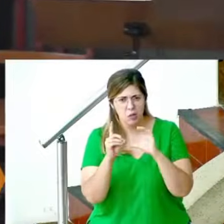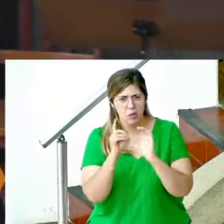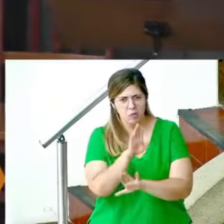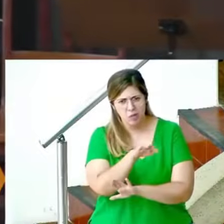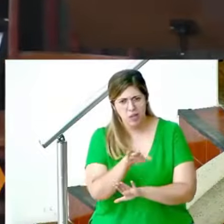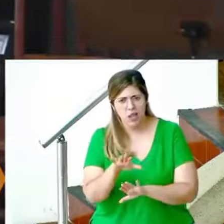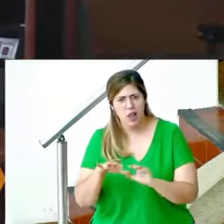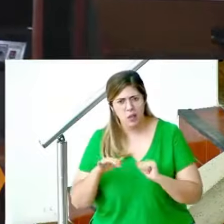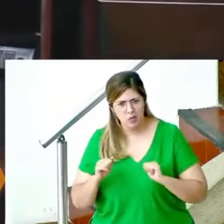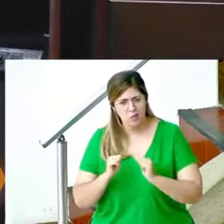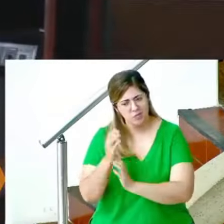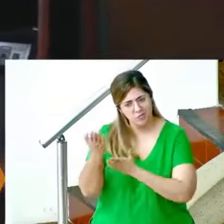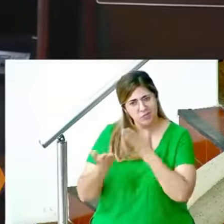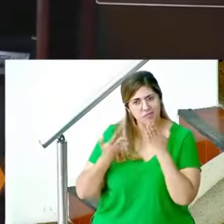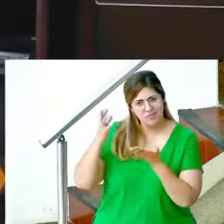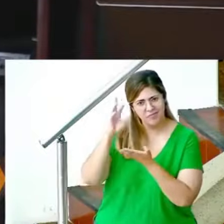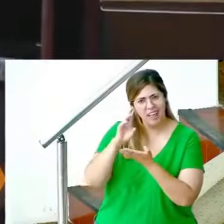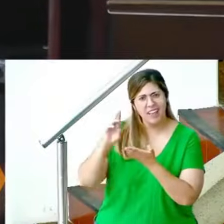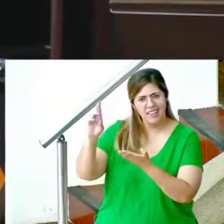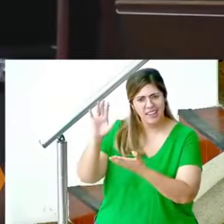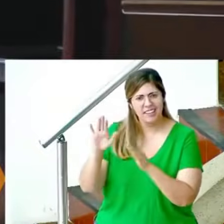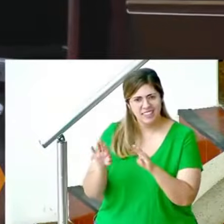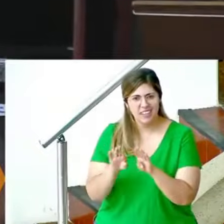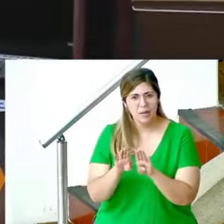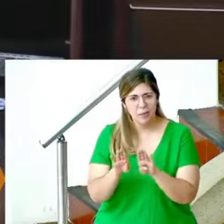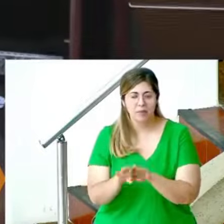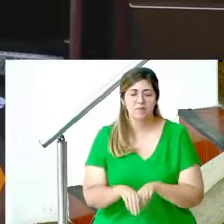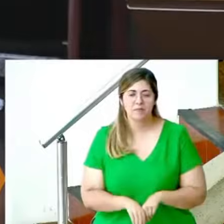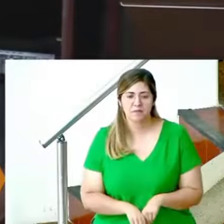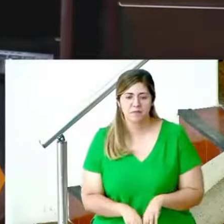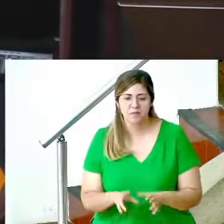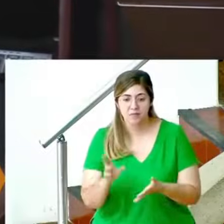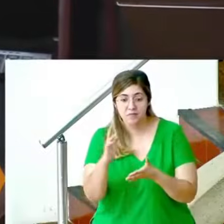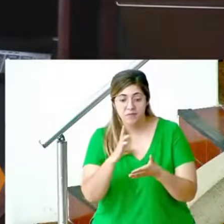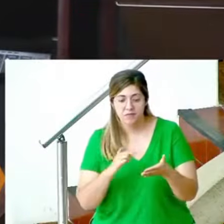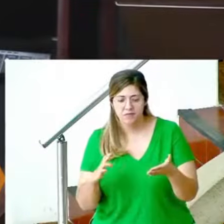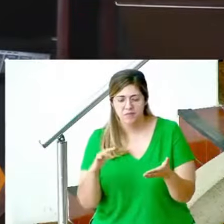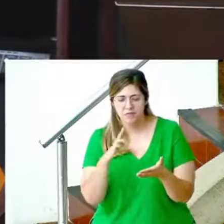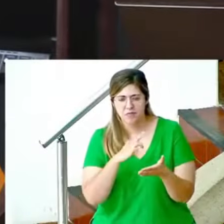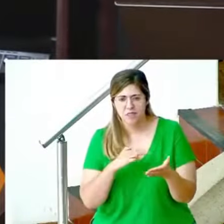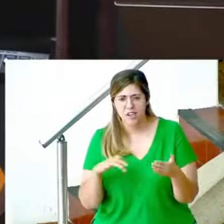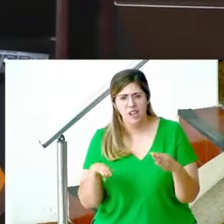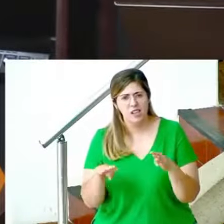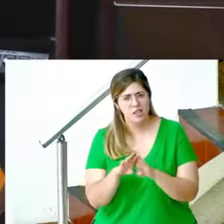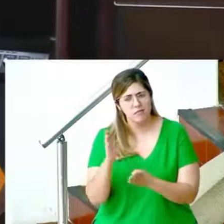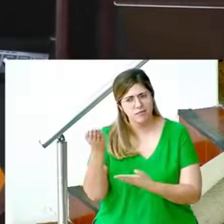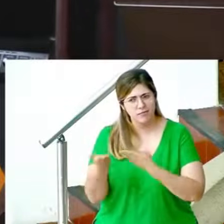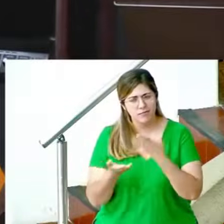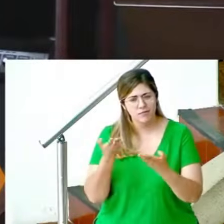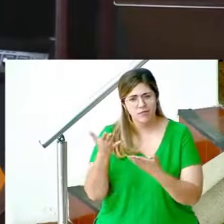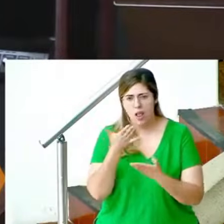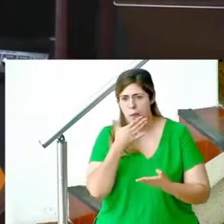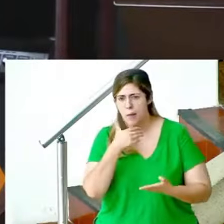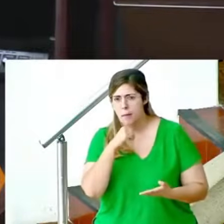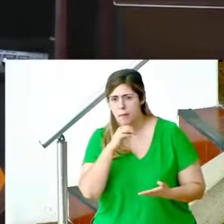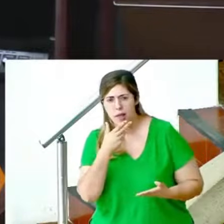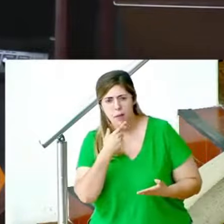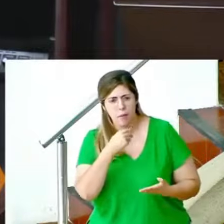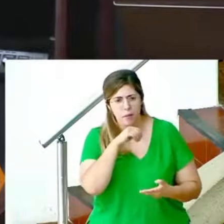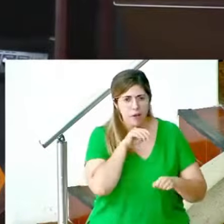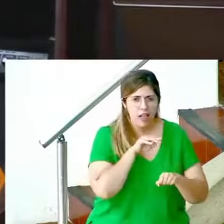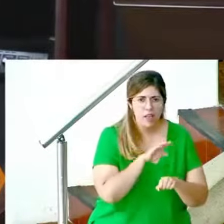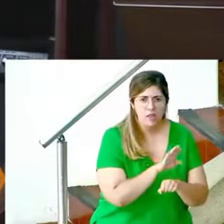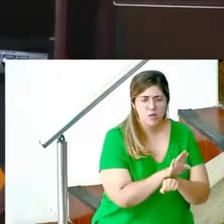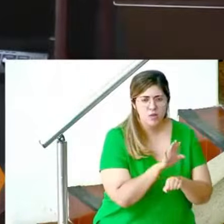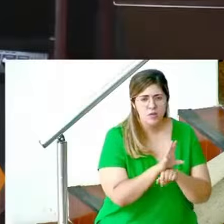nossas crianças servem também. E elas servem ilustrando a mensagem. Então, sempre peço aos pais que as ajudem, para que elas